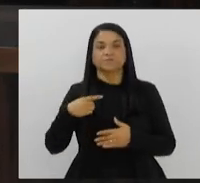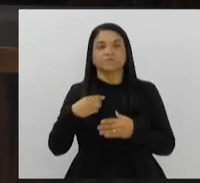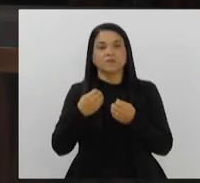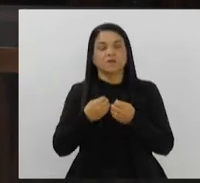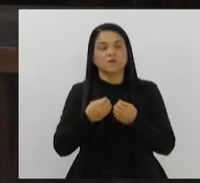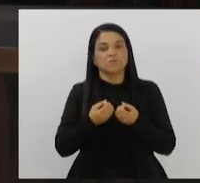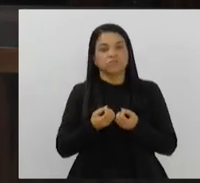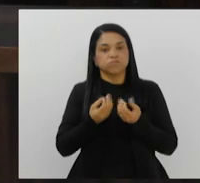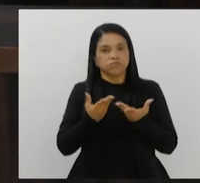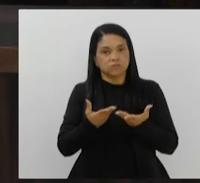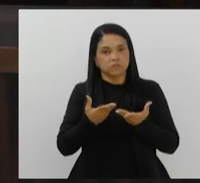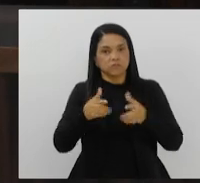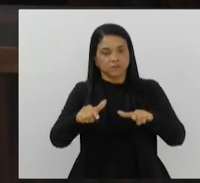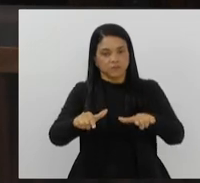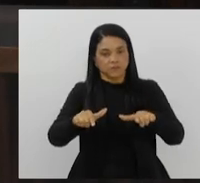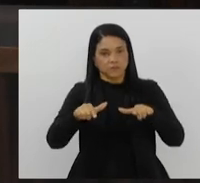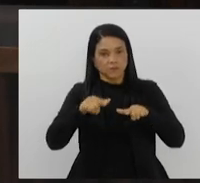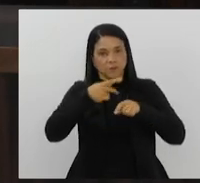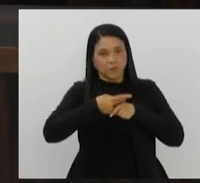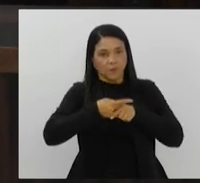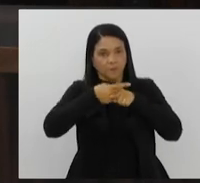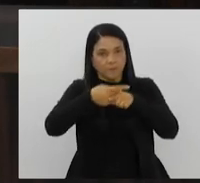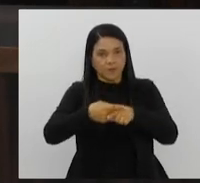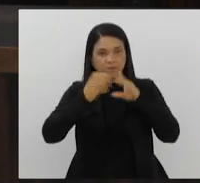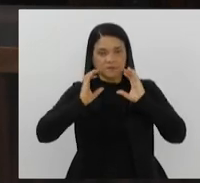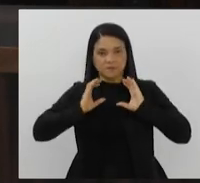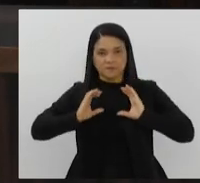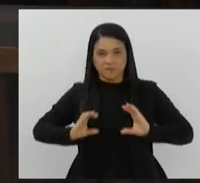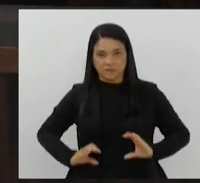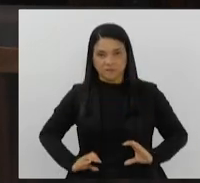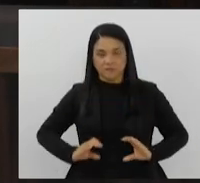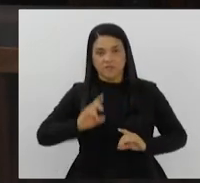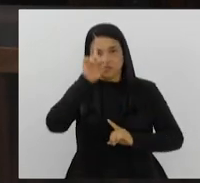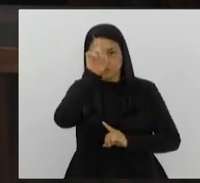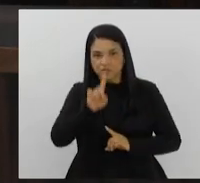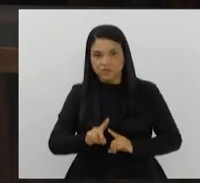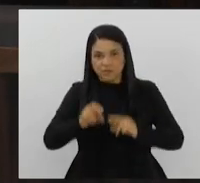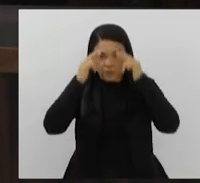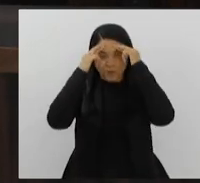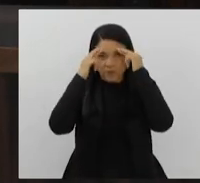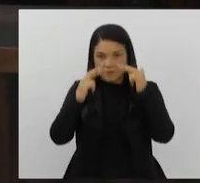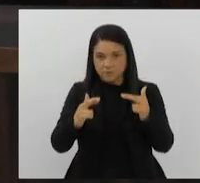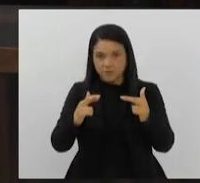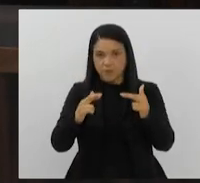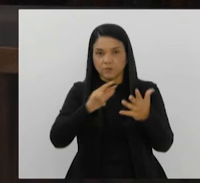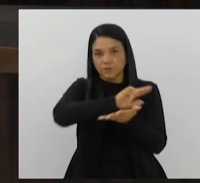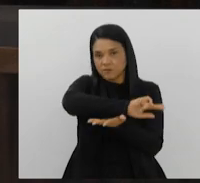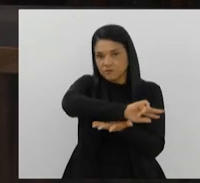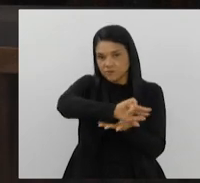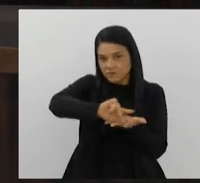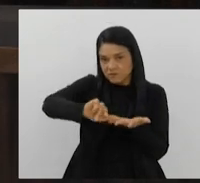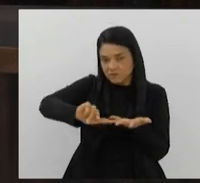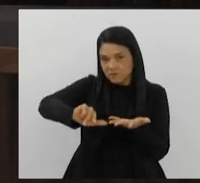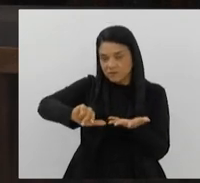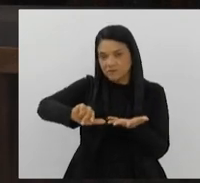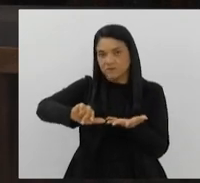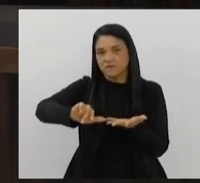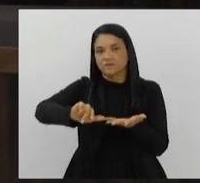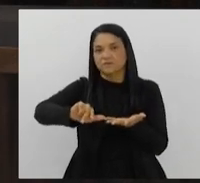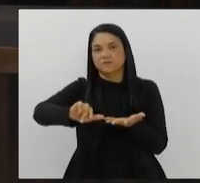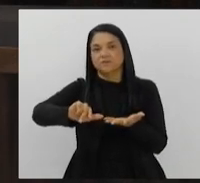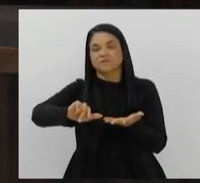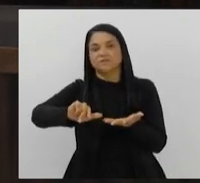concede o prêmio Cidadania, Direito e Respeito à Diversidade à